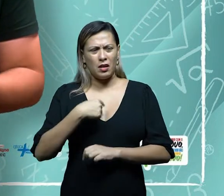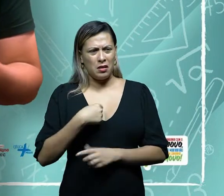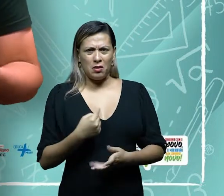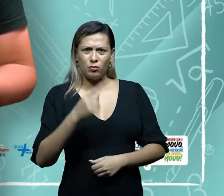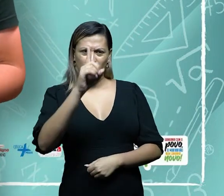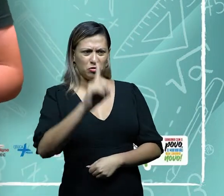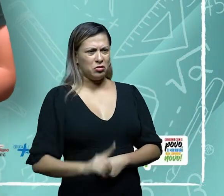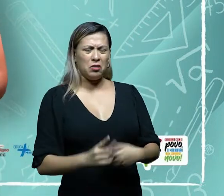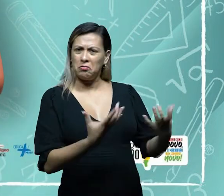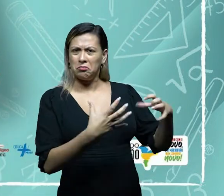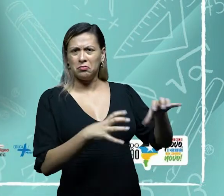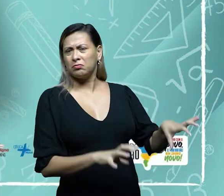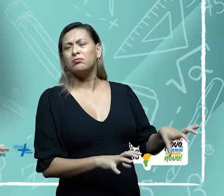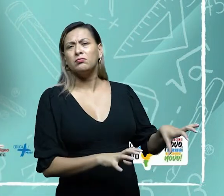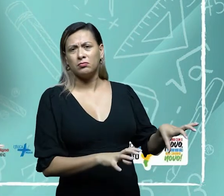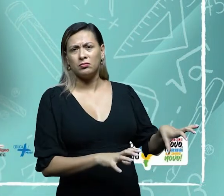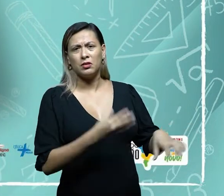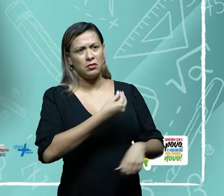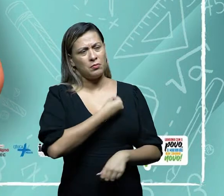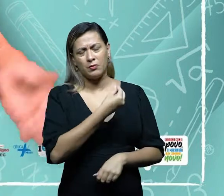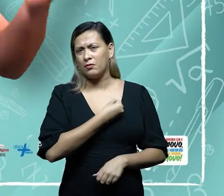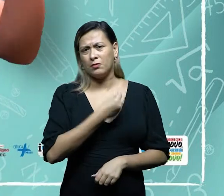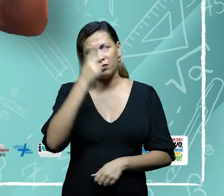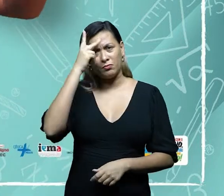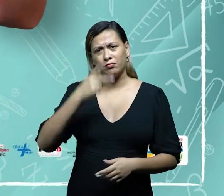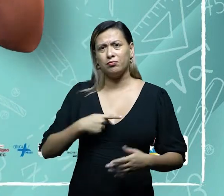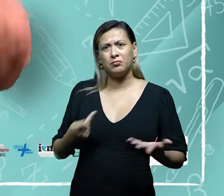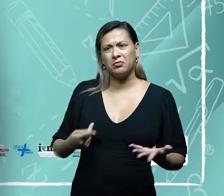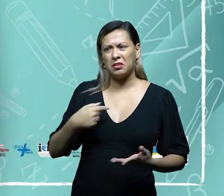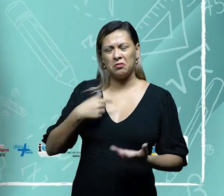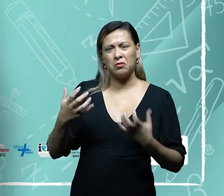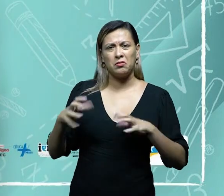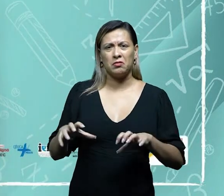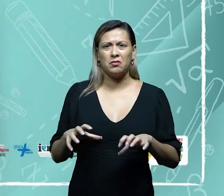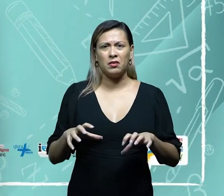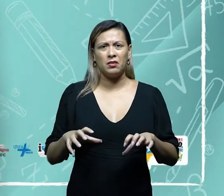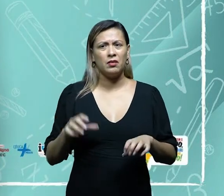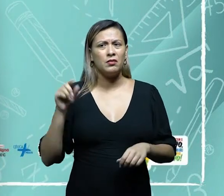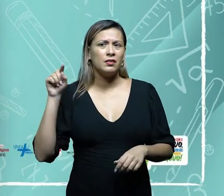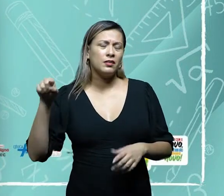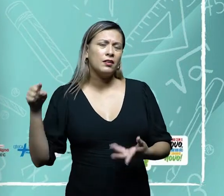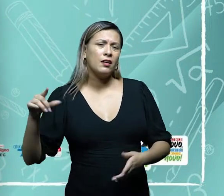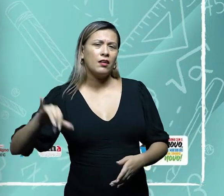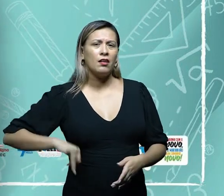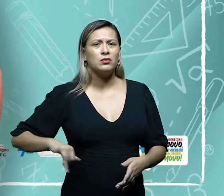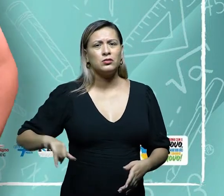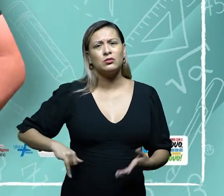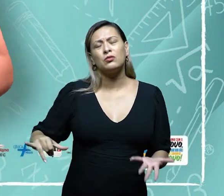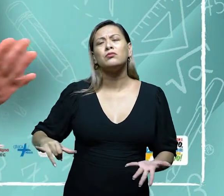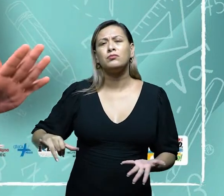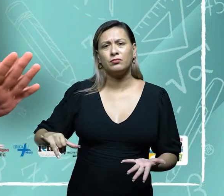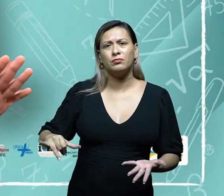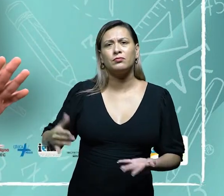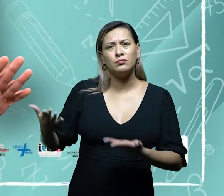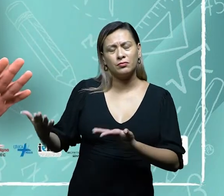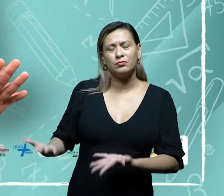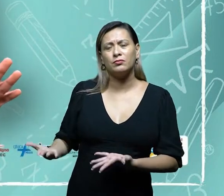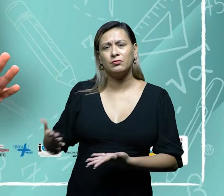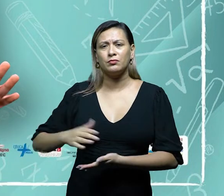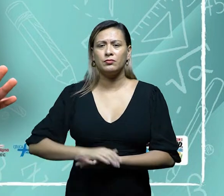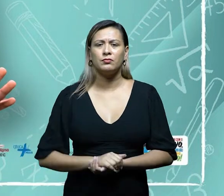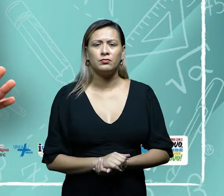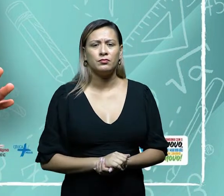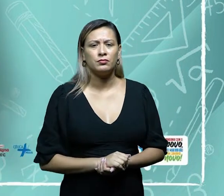eu renunciei desse direito da minha vida privada, eu não quero que aquela pessoa ali sofra as sanções, né? Ele não